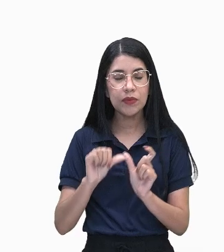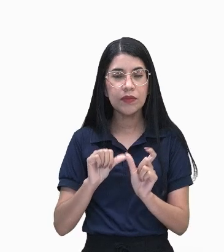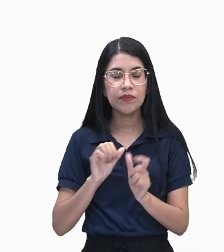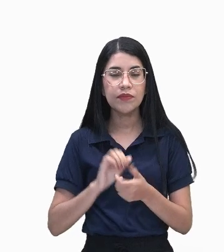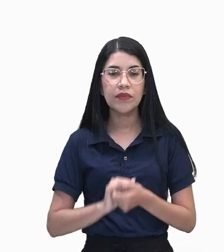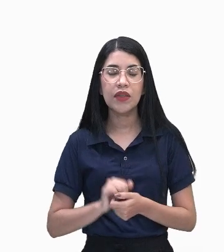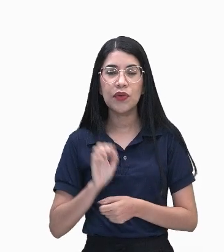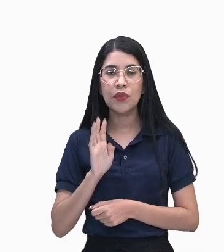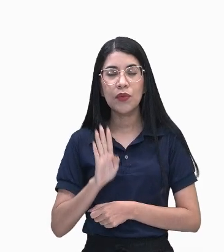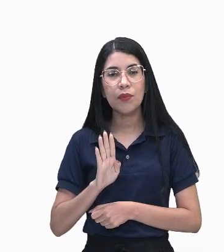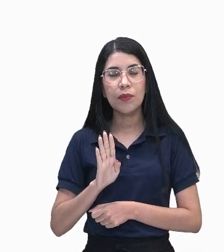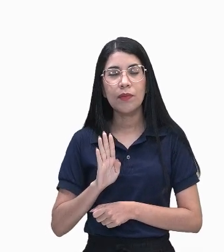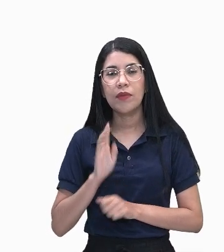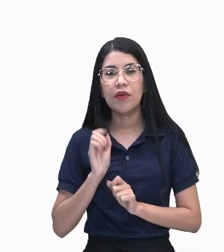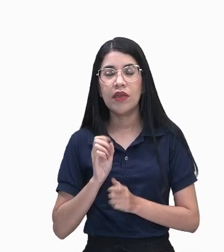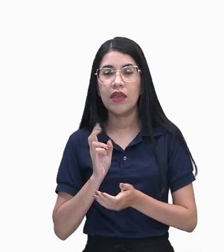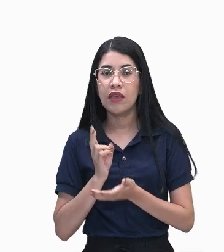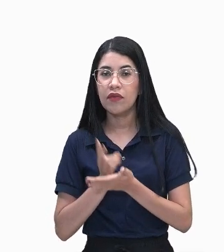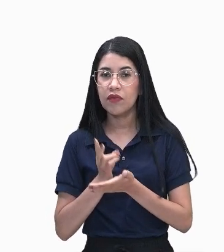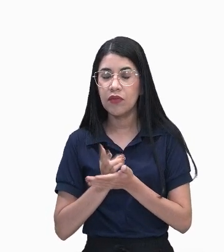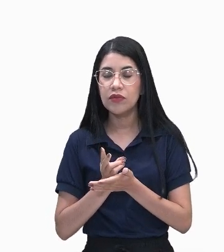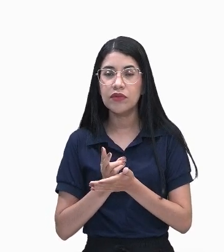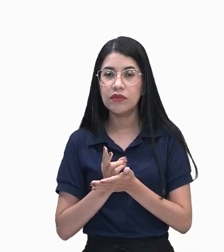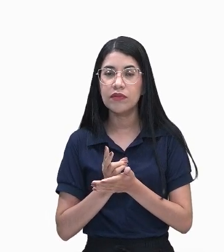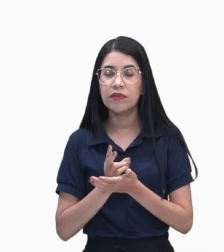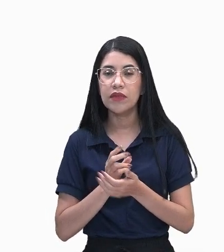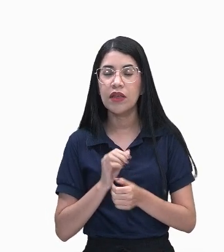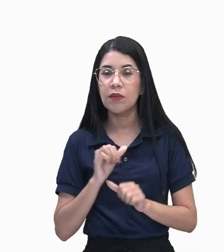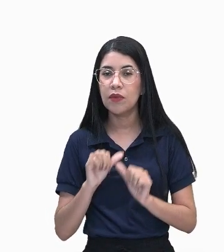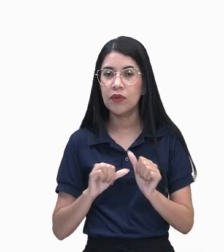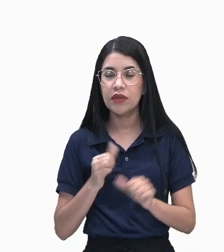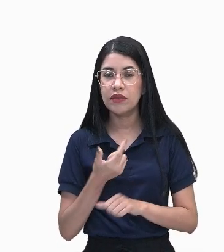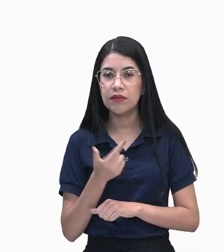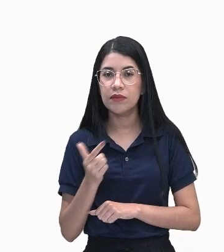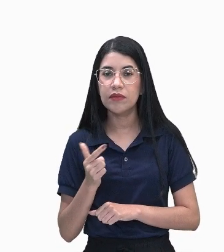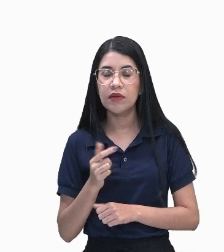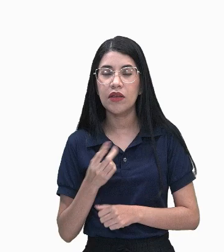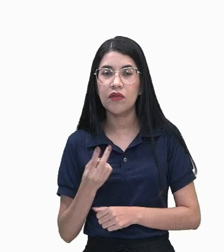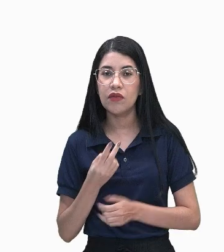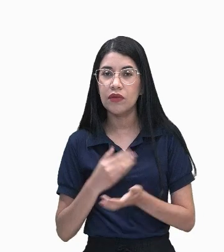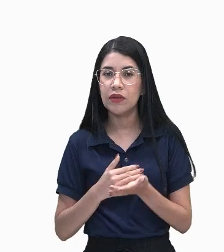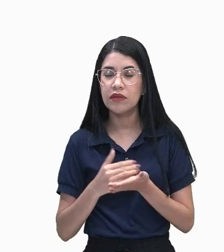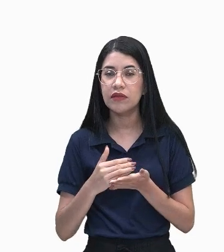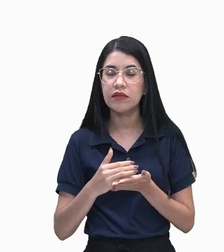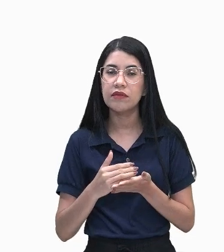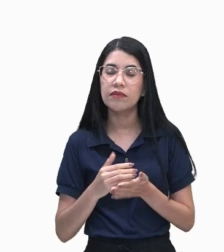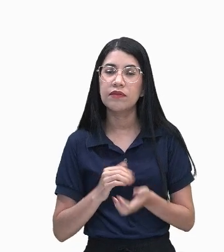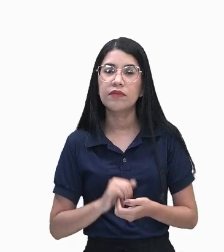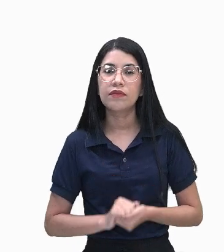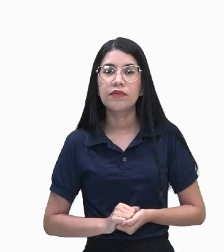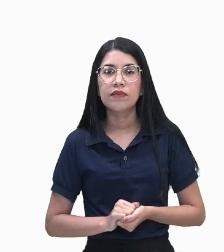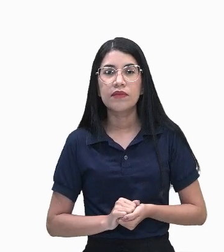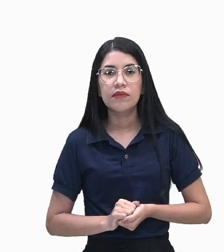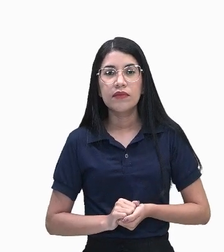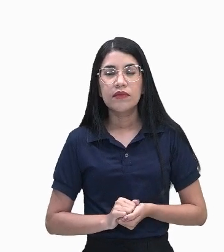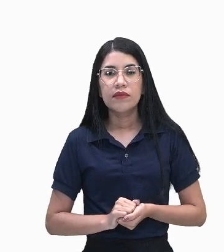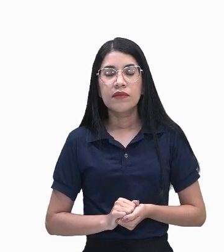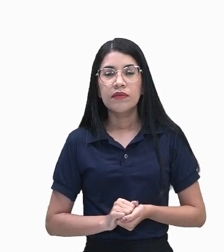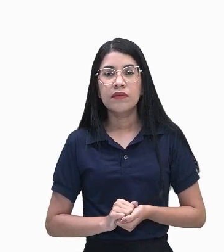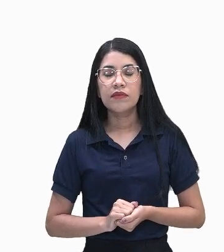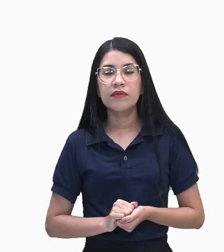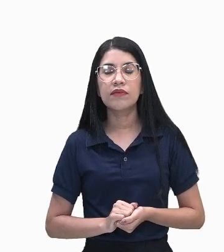variar, e o b, pessoal, é a parte que é a parte fixa, não muda, como vocês viram lá o preço inicial da nossa tabela, lá da nossa questão